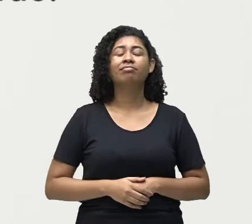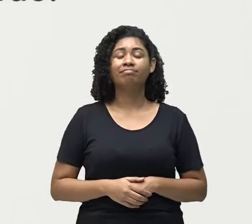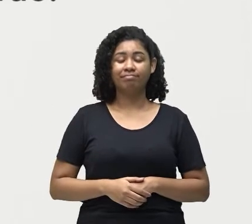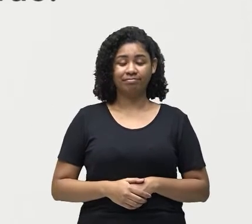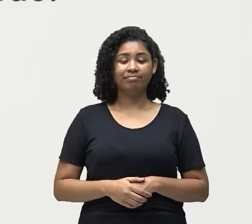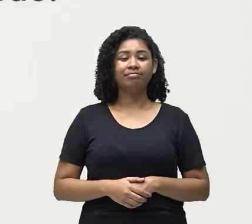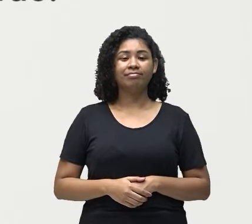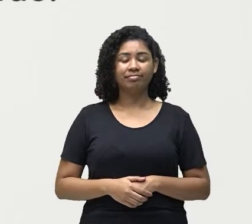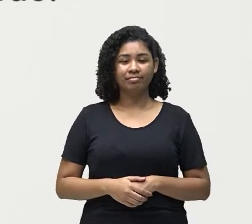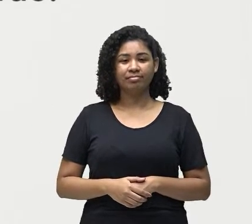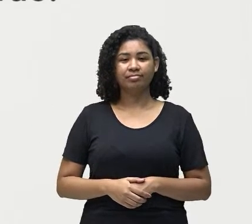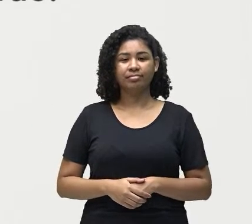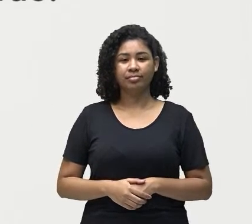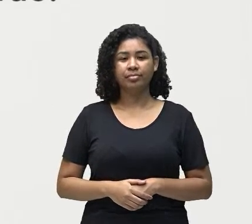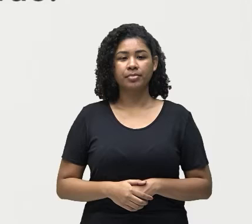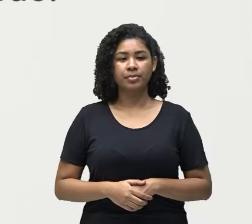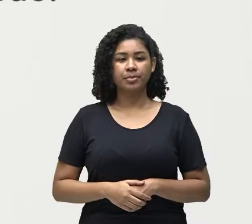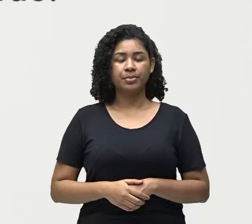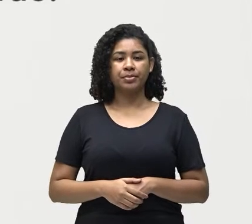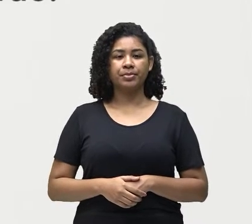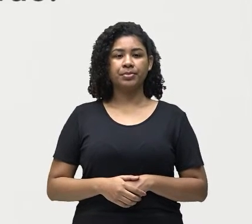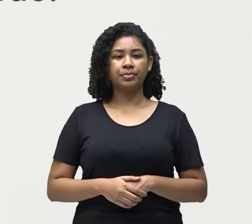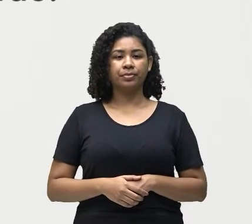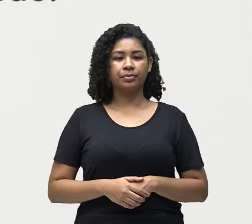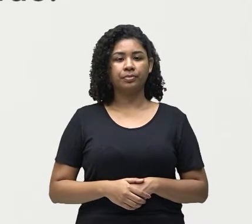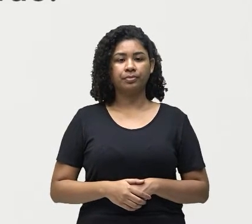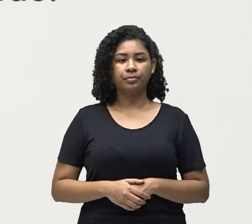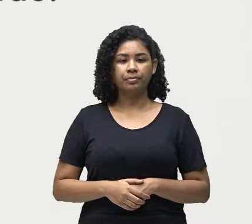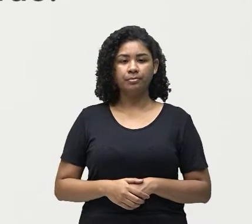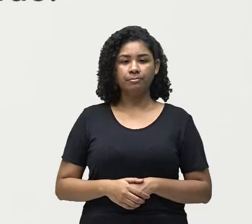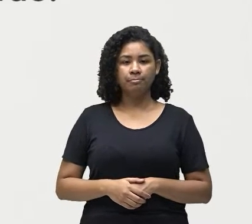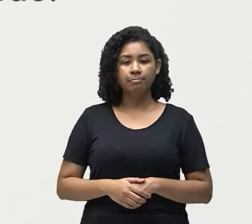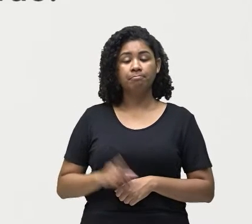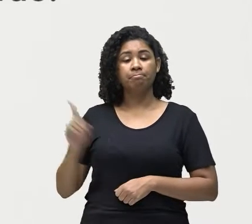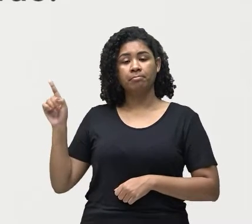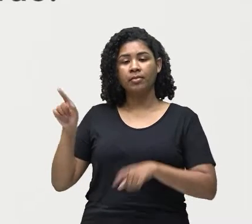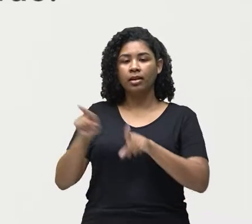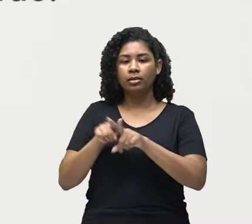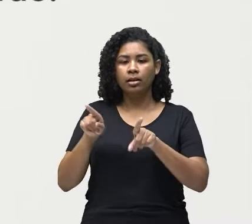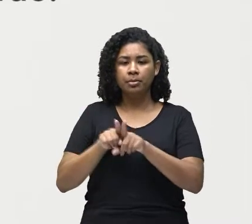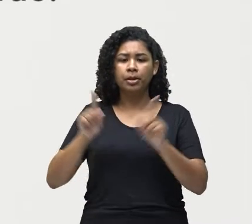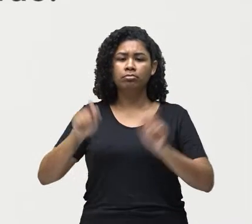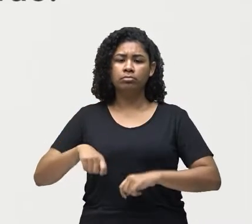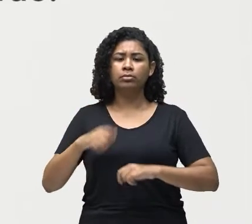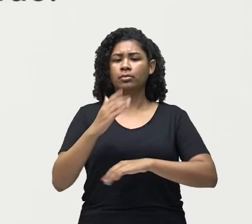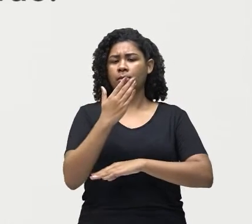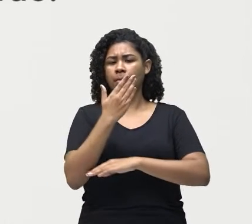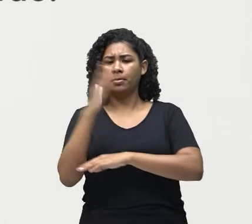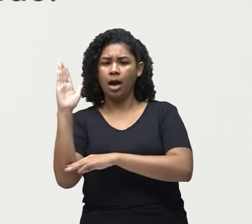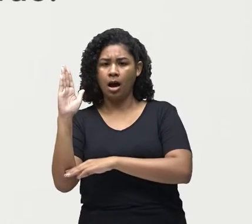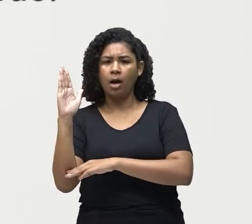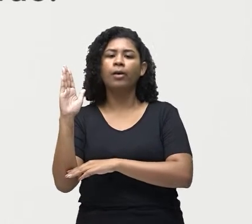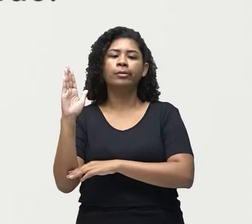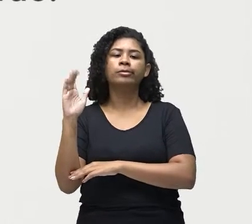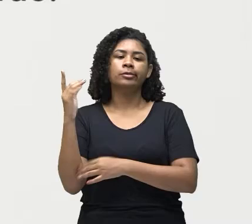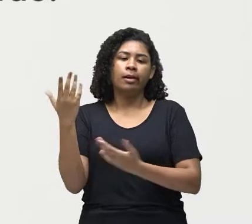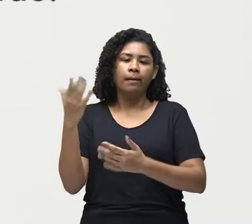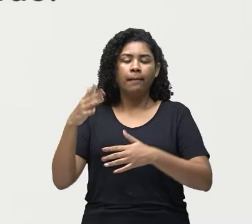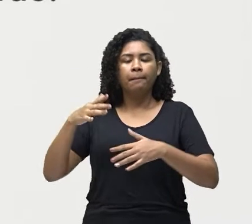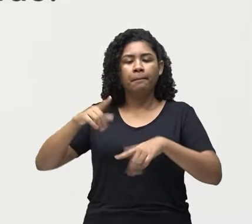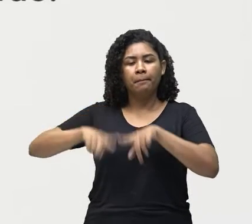em energia elétrica. Obtida a partir da queima de lenha, que é uma